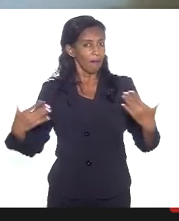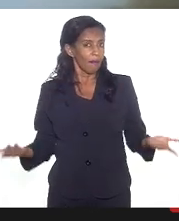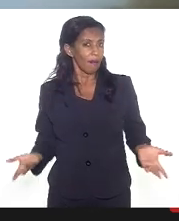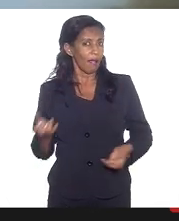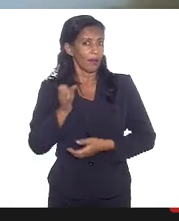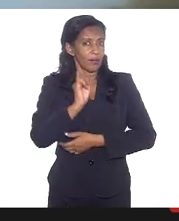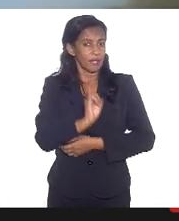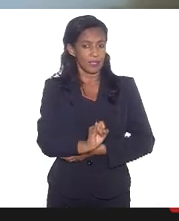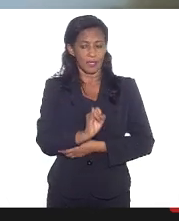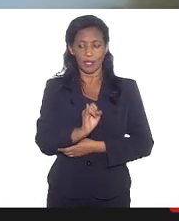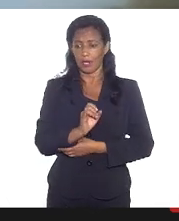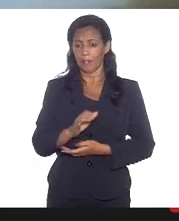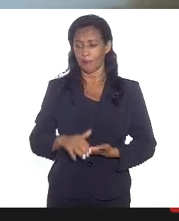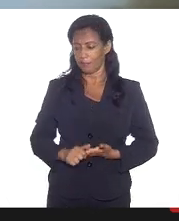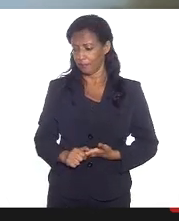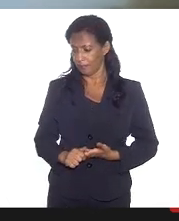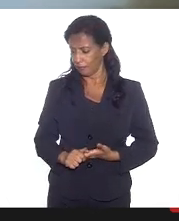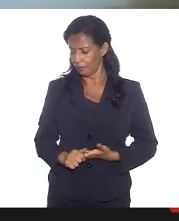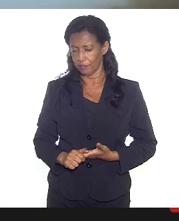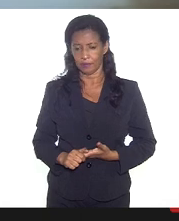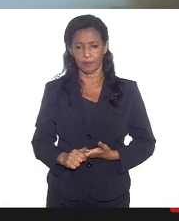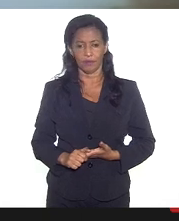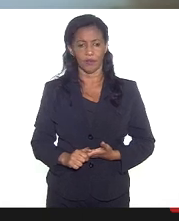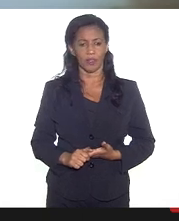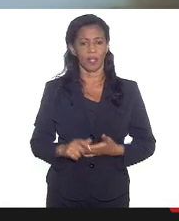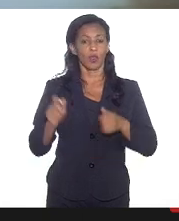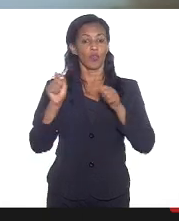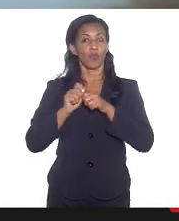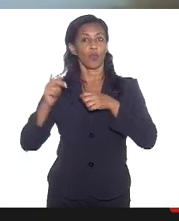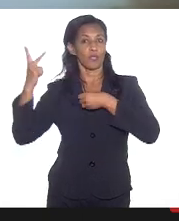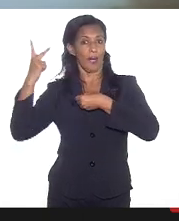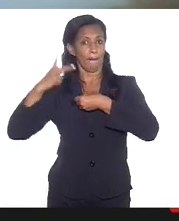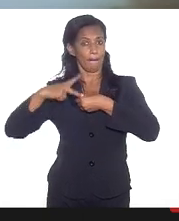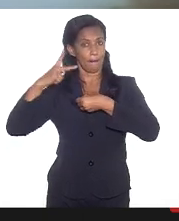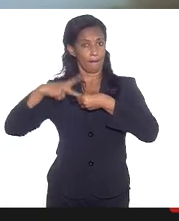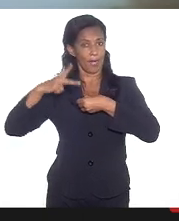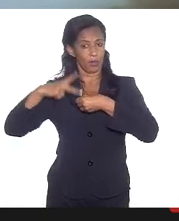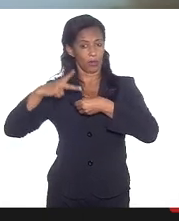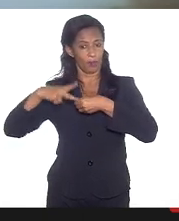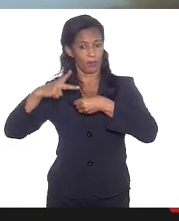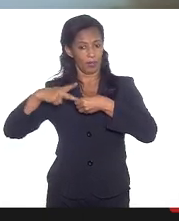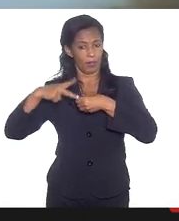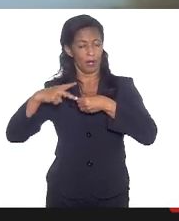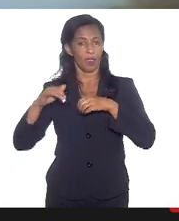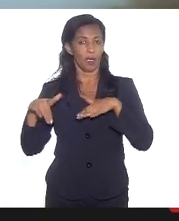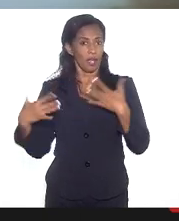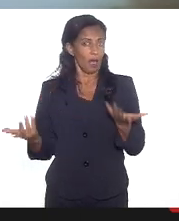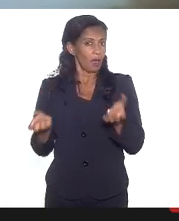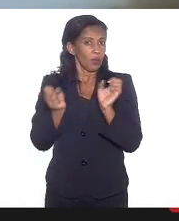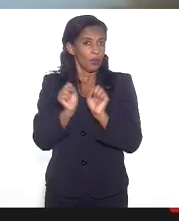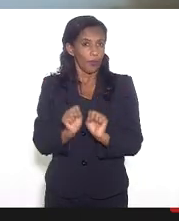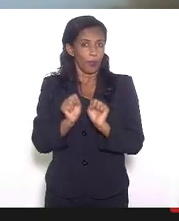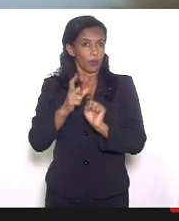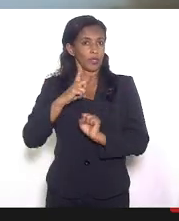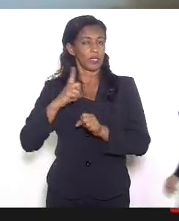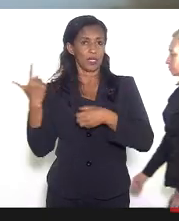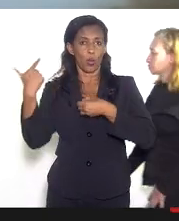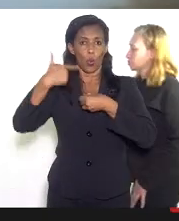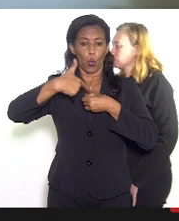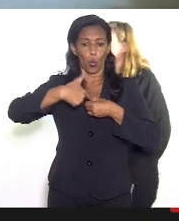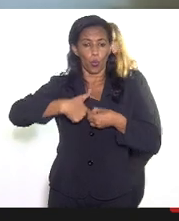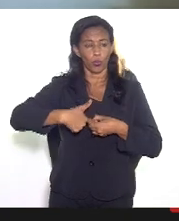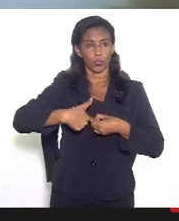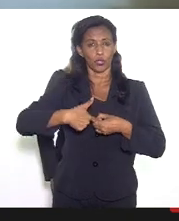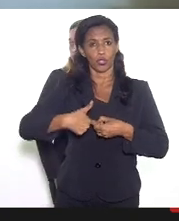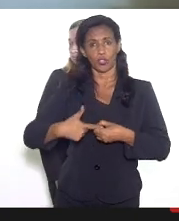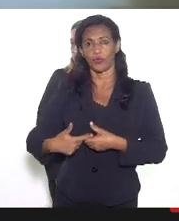este devedor fosse a Petrobras, claro que poderia ser combustível, como